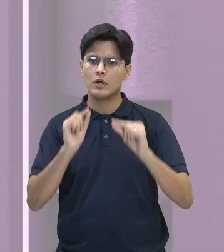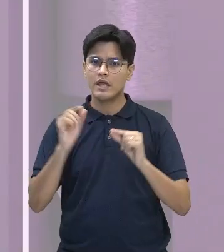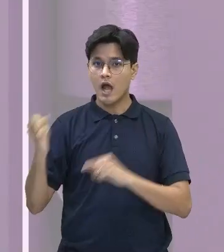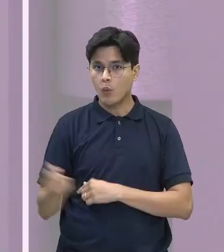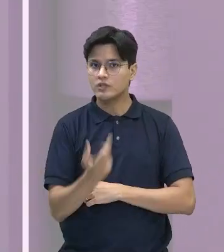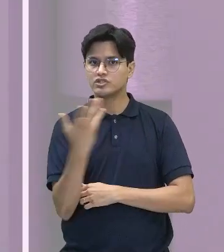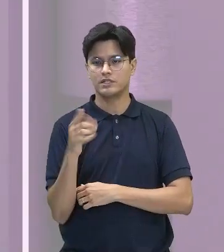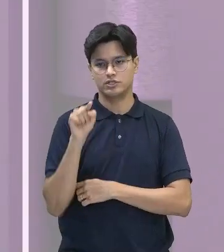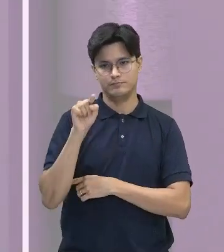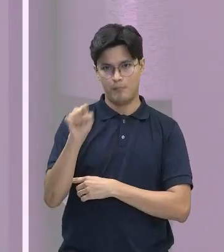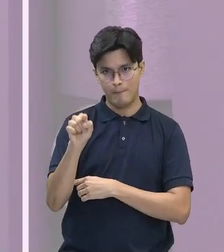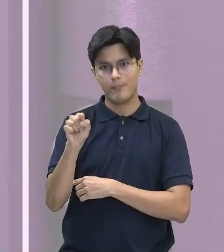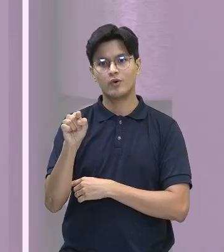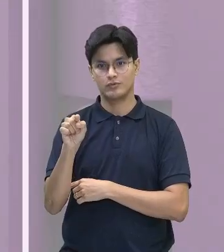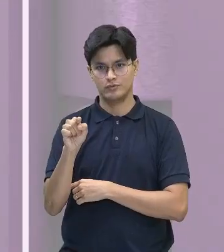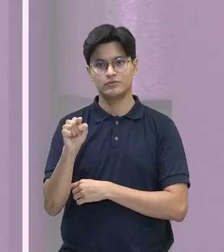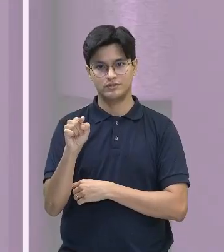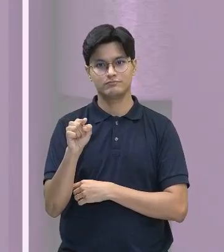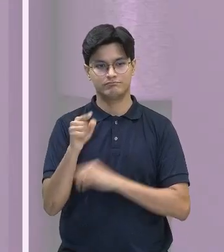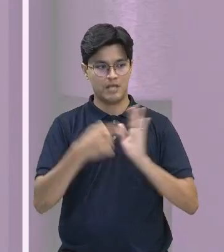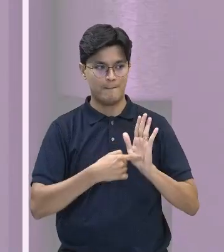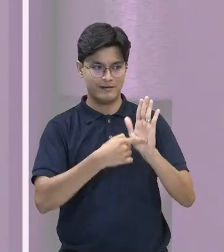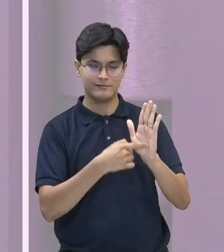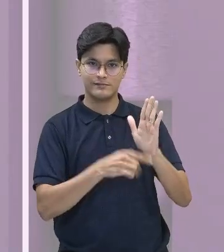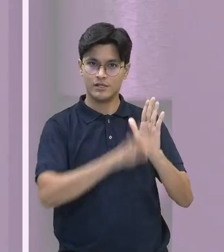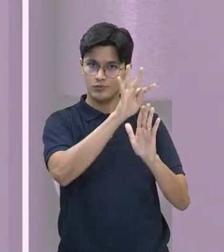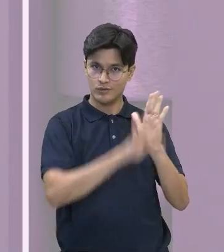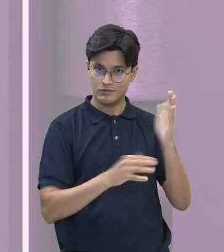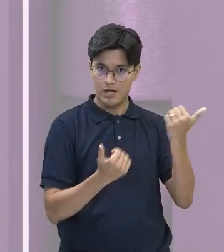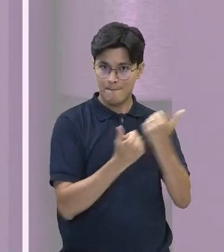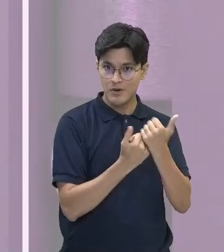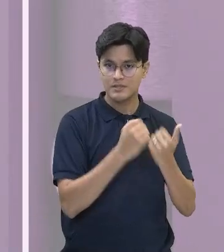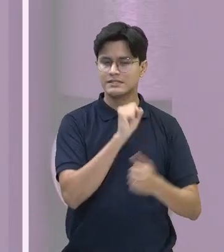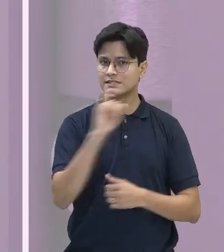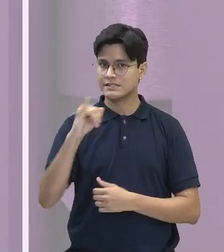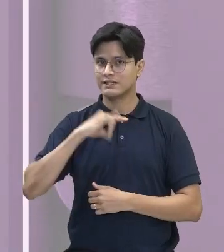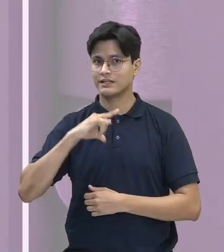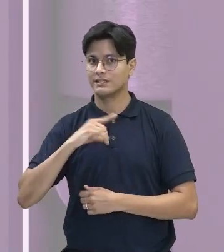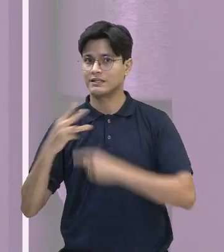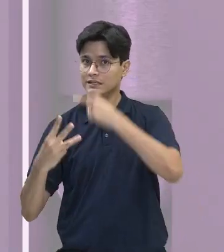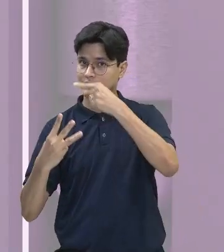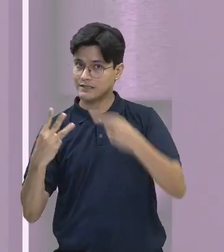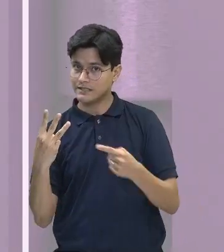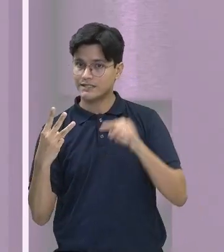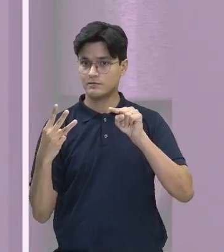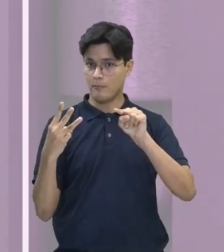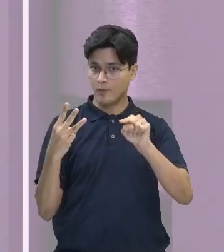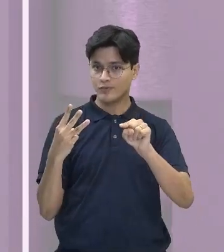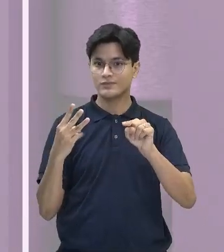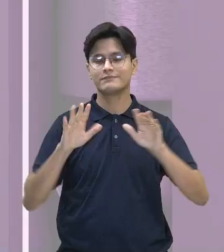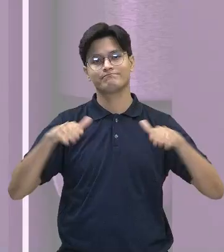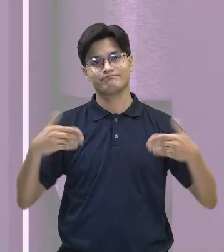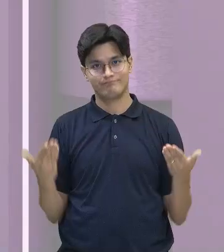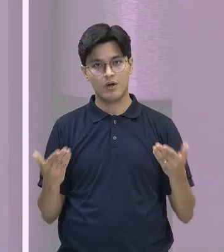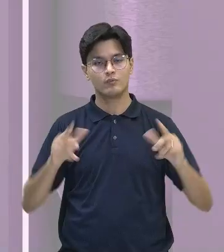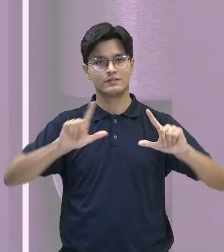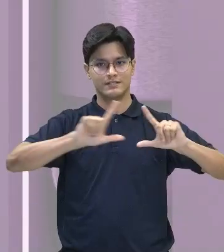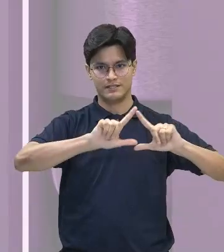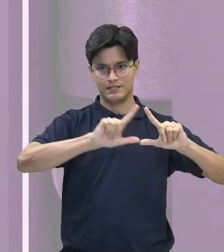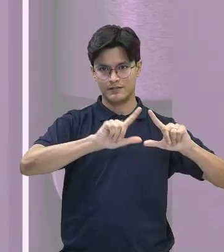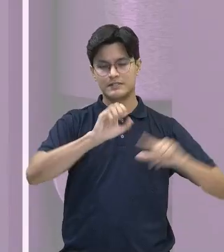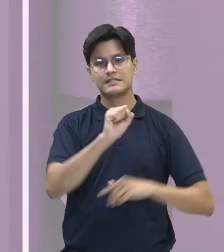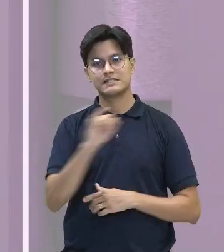é um triângulo. Se oferecer 4 pontos, então nós vamos ter aí um quadrilátero, ou seja, uma figura que possui